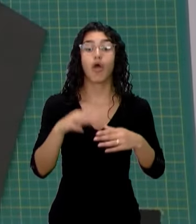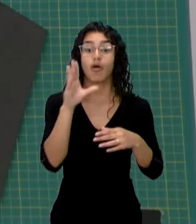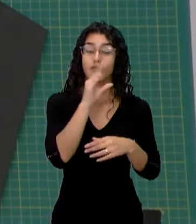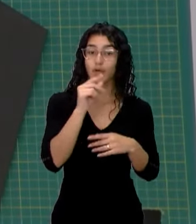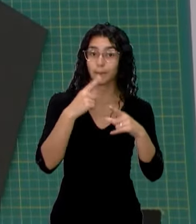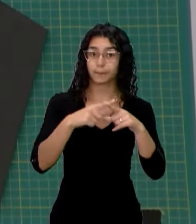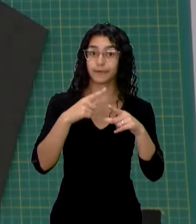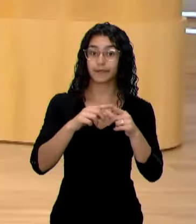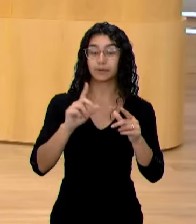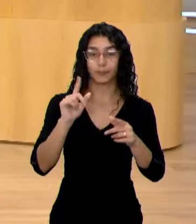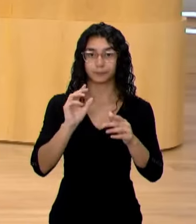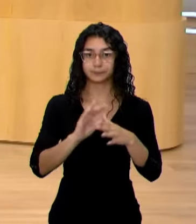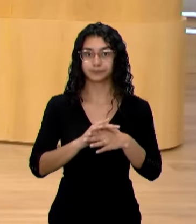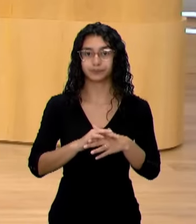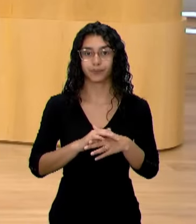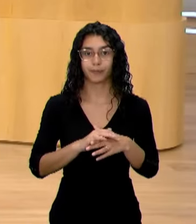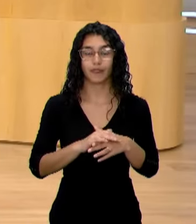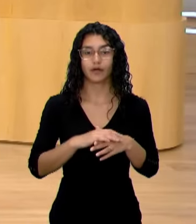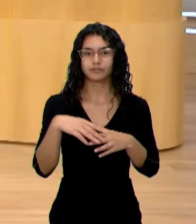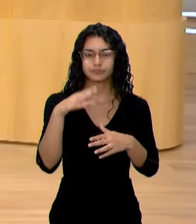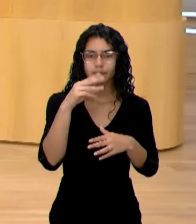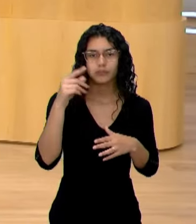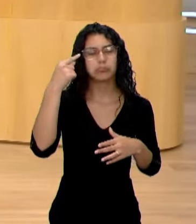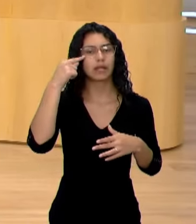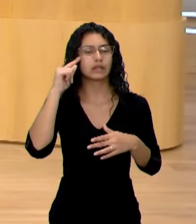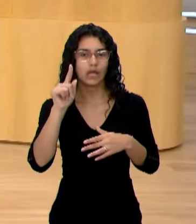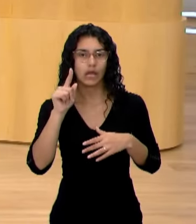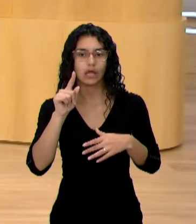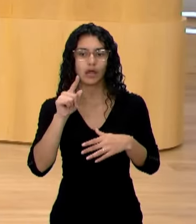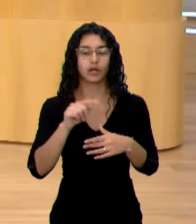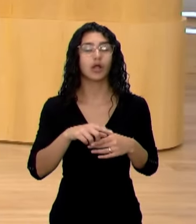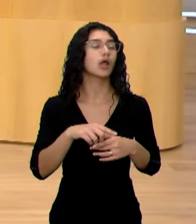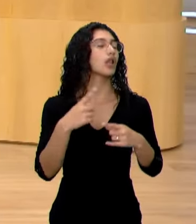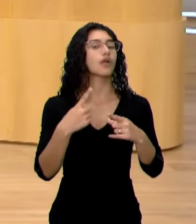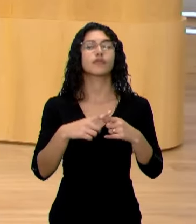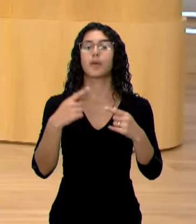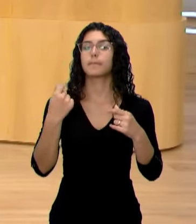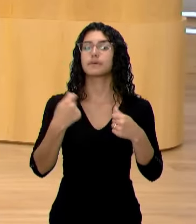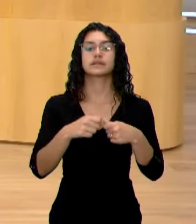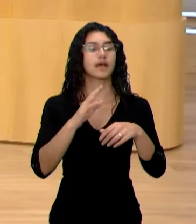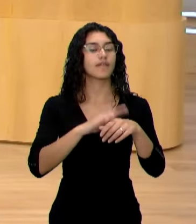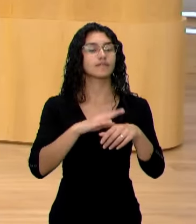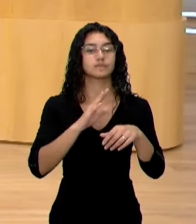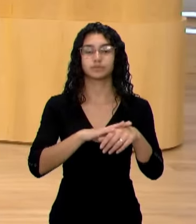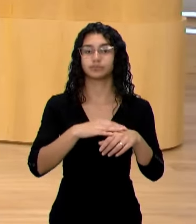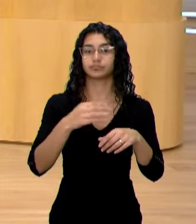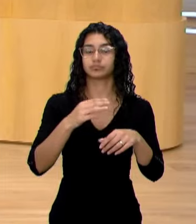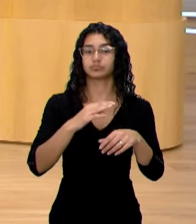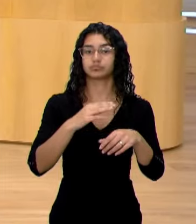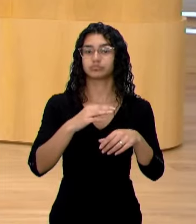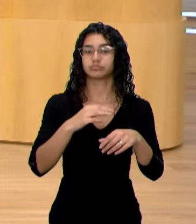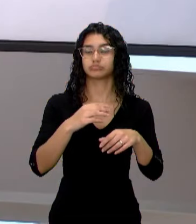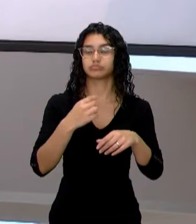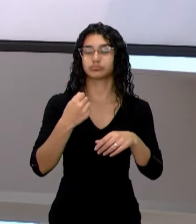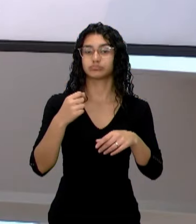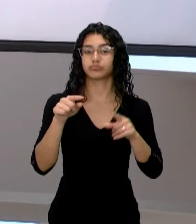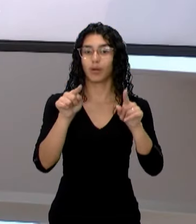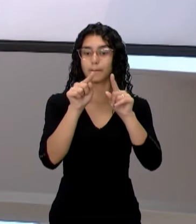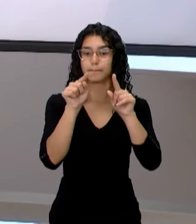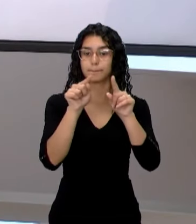porque é o seguinte, falando sobre a ideia do regular, porque eu não vou precisar medir os 5, né? Porque eu sei que os 5 são iguais.